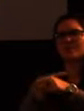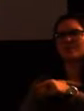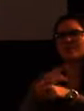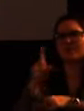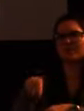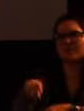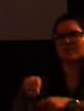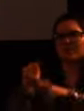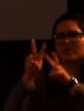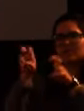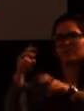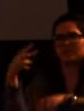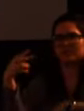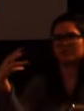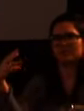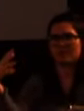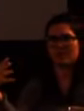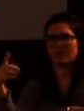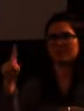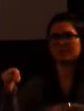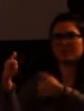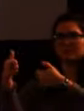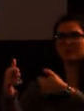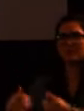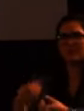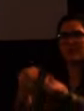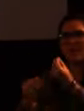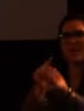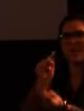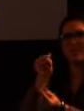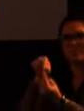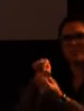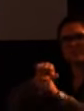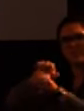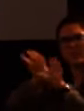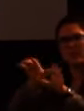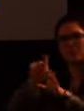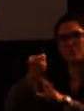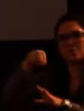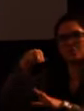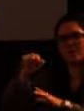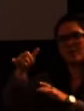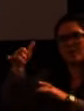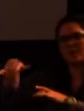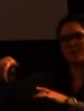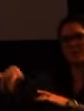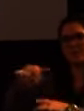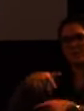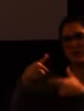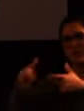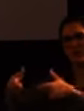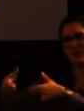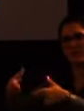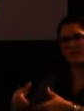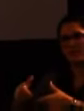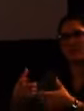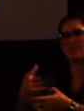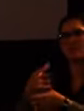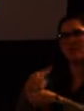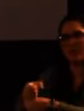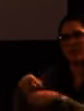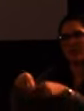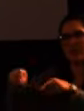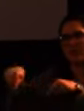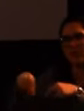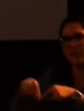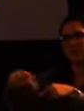2, 3 e 4, que vão definir ali de forma bem objetiva, por zona, qual é o percentual de áreas a serem transferidas